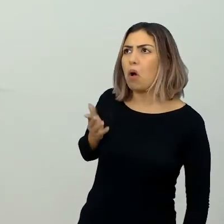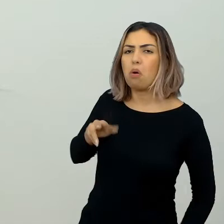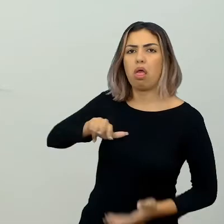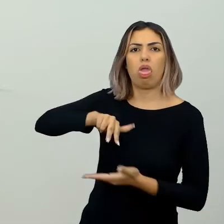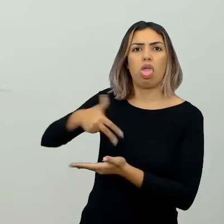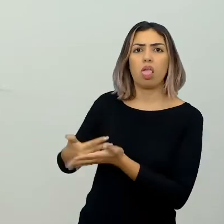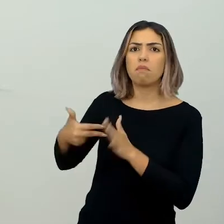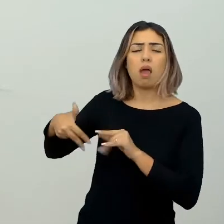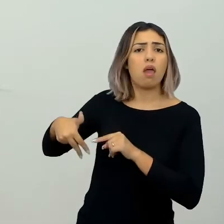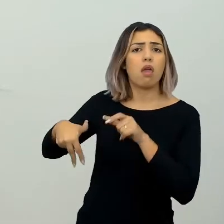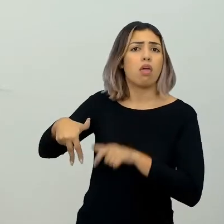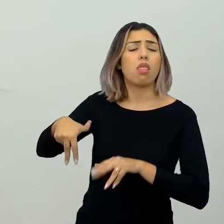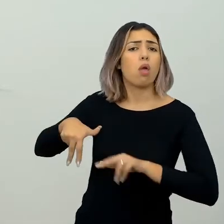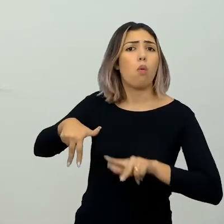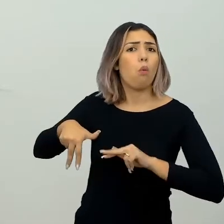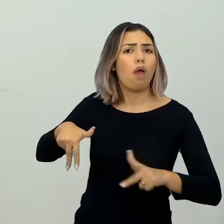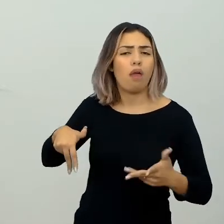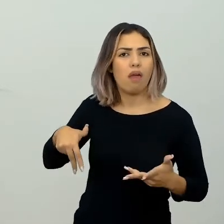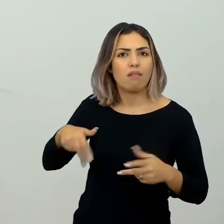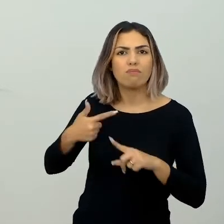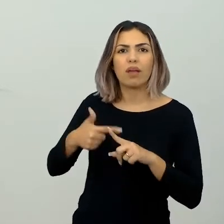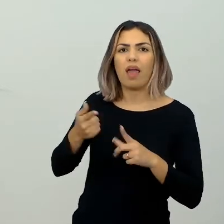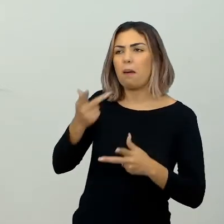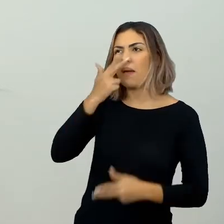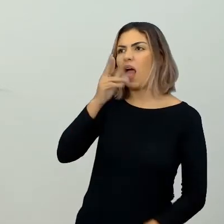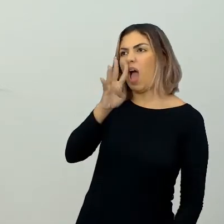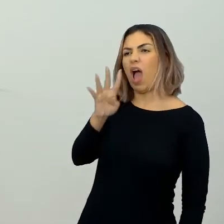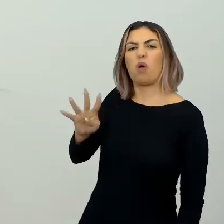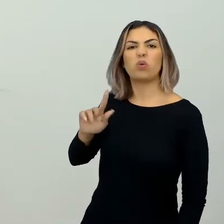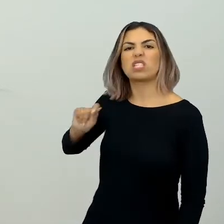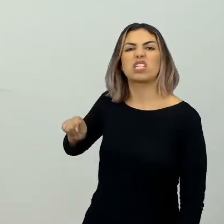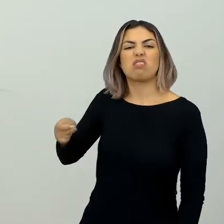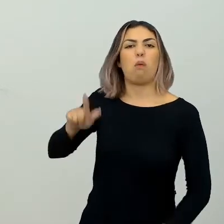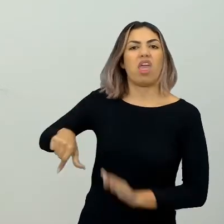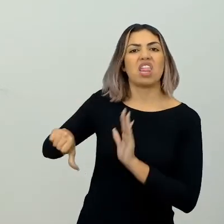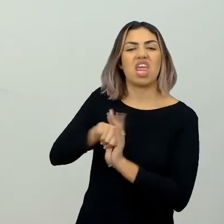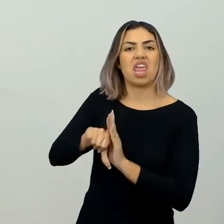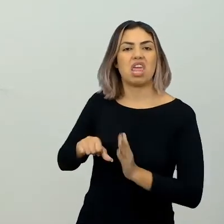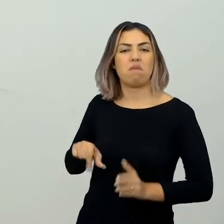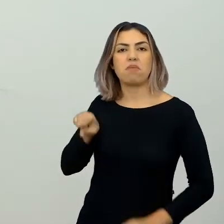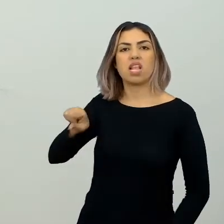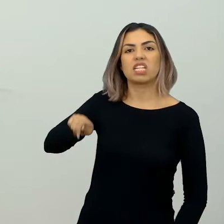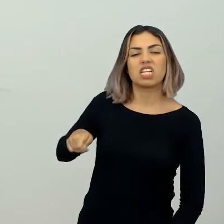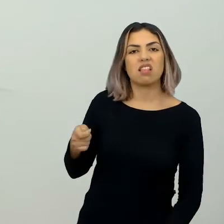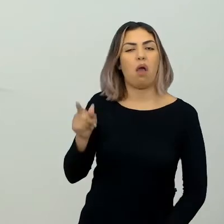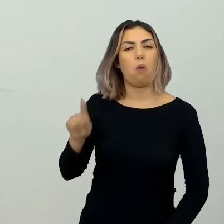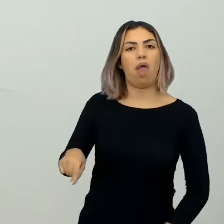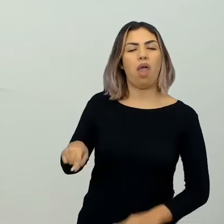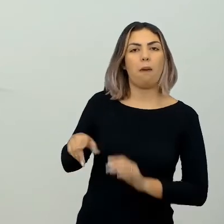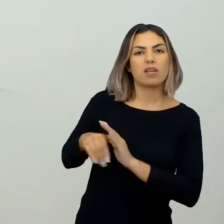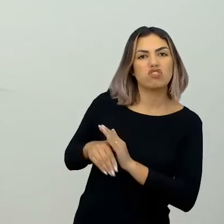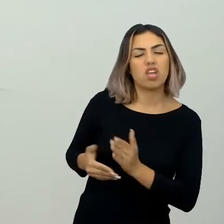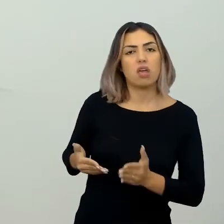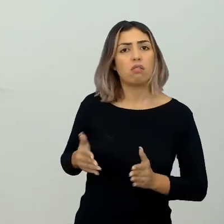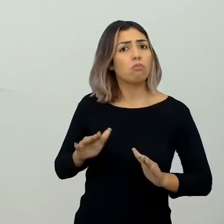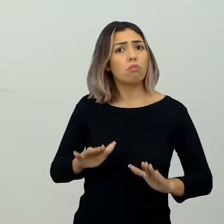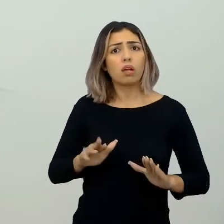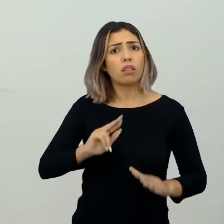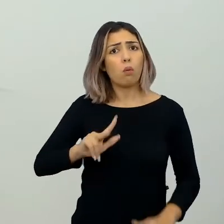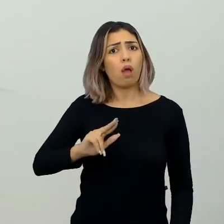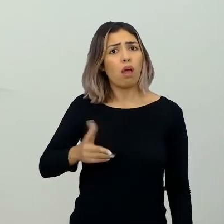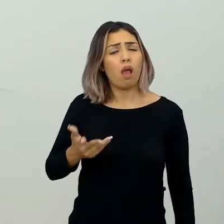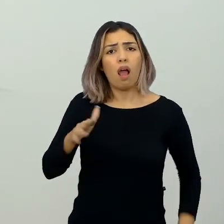injustamente de serem criminosas, de terem praticado algum crime, quando na verdade é uma